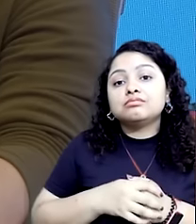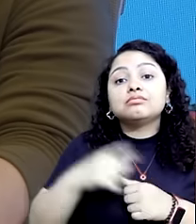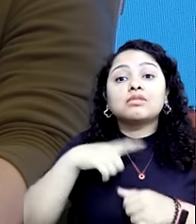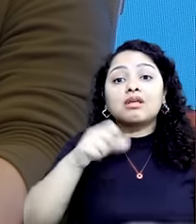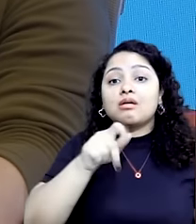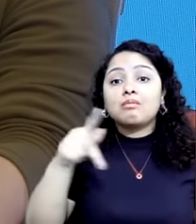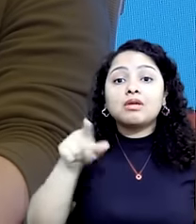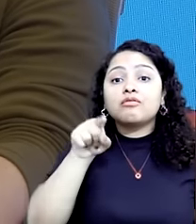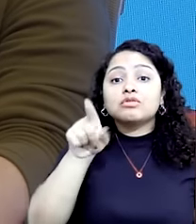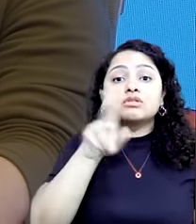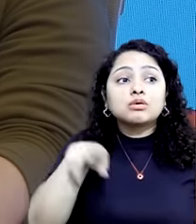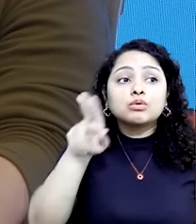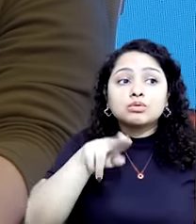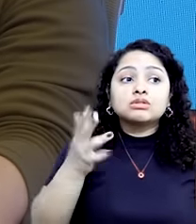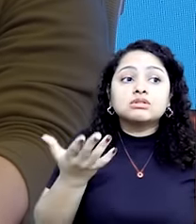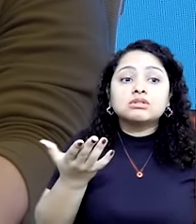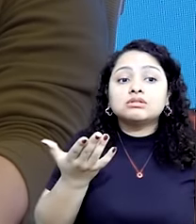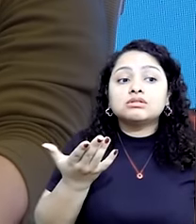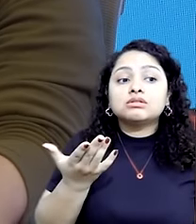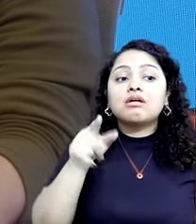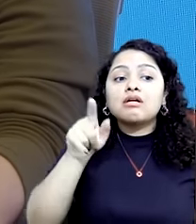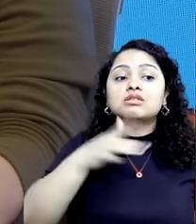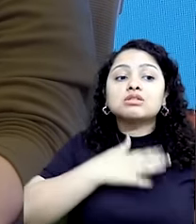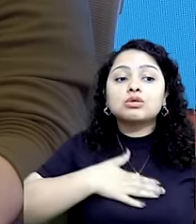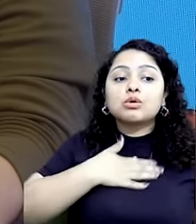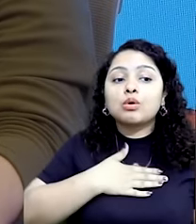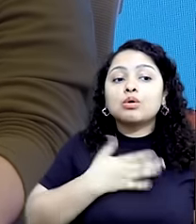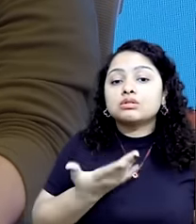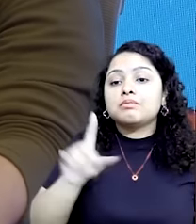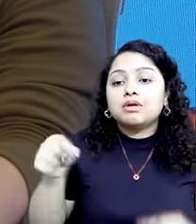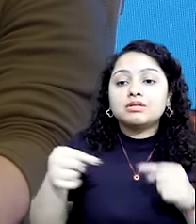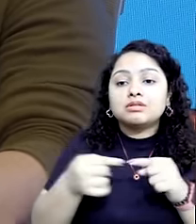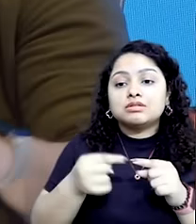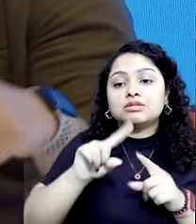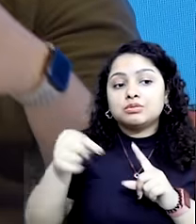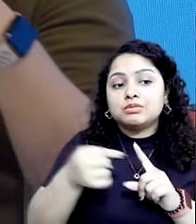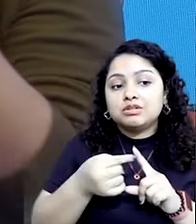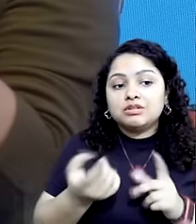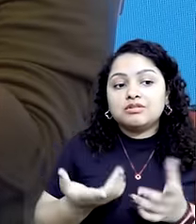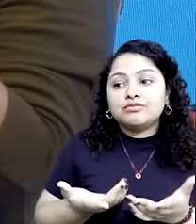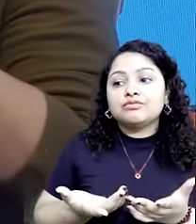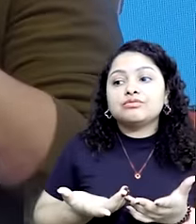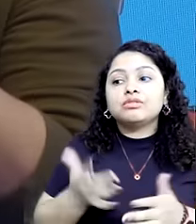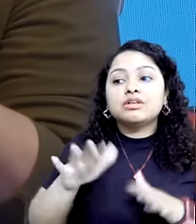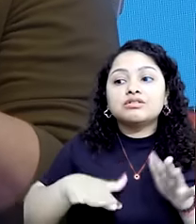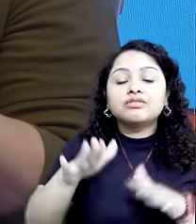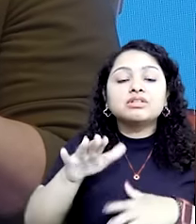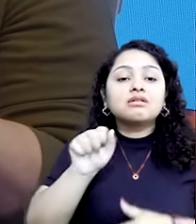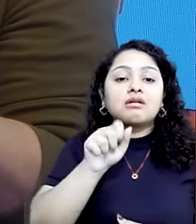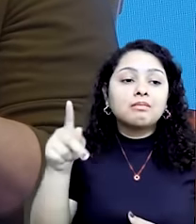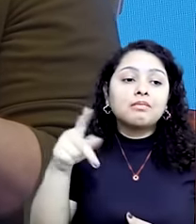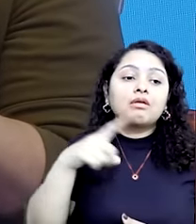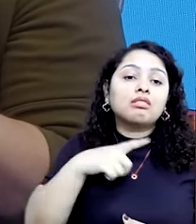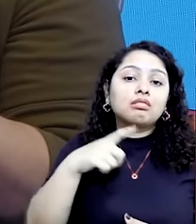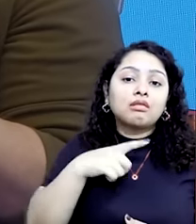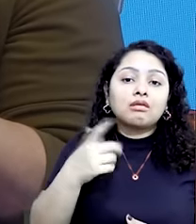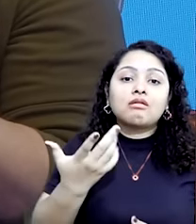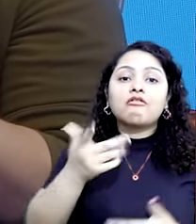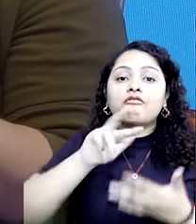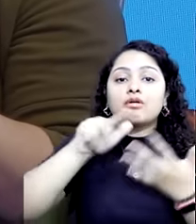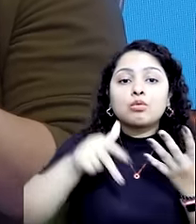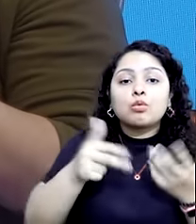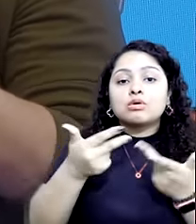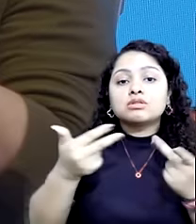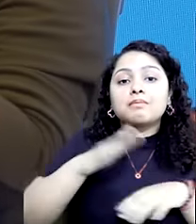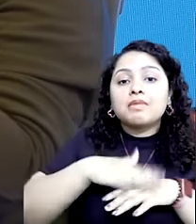aplicativo que você usa e fala esse aqui eu gosto muito para essa finalidade e realmente às vezes tem aplicativo que ele tem uma série de